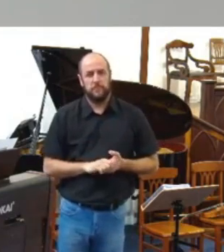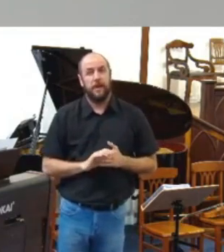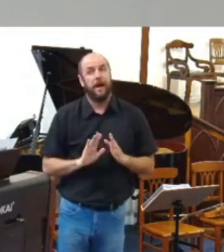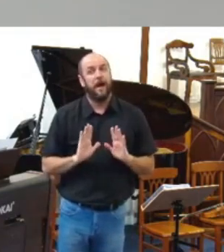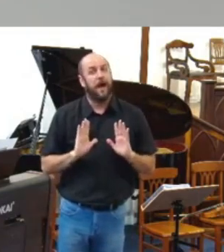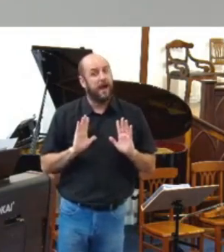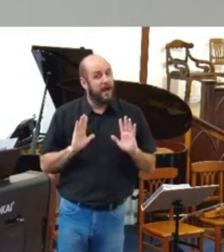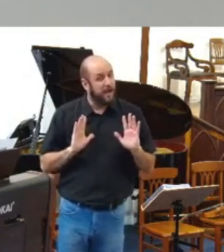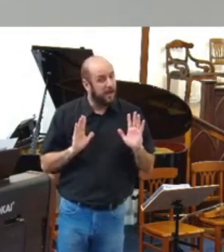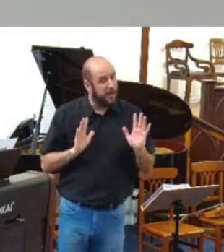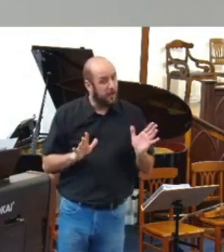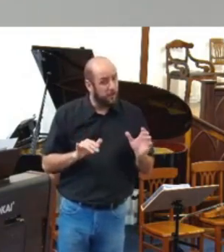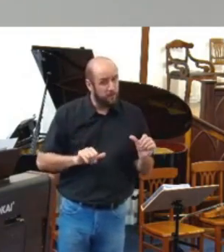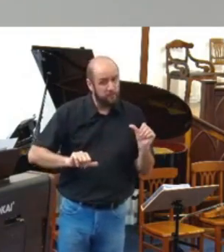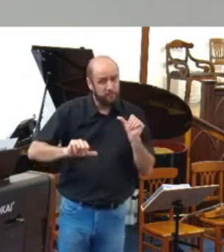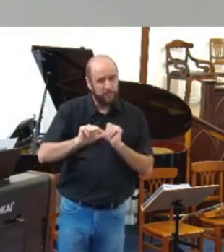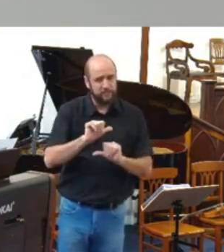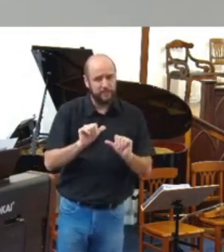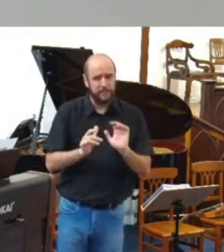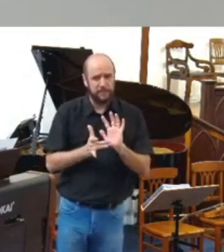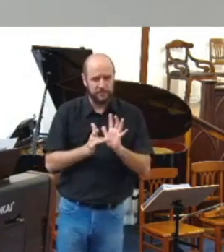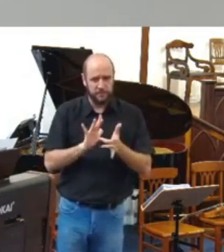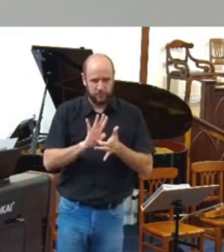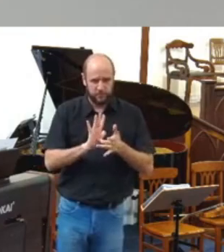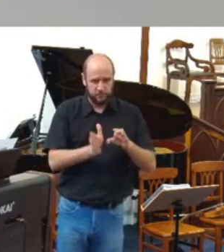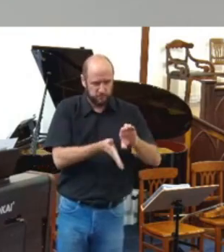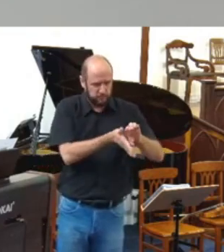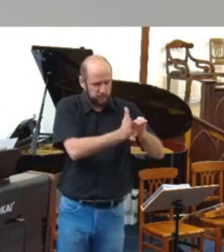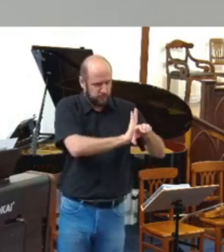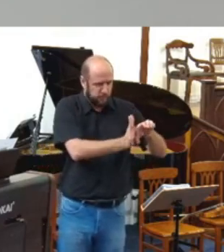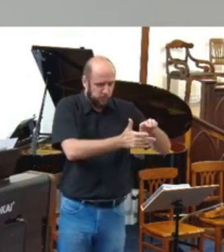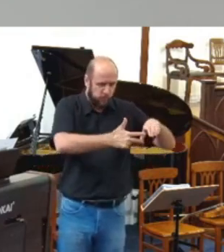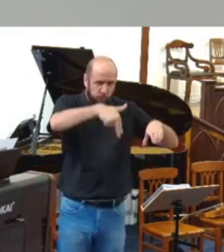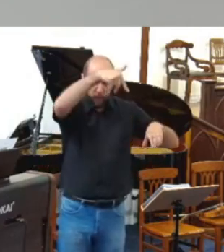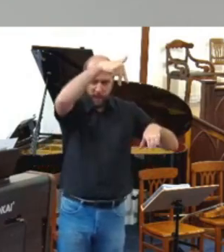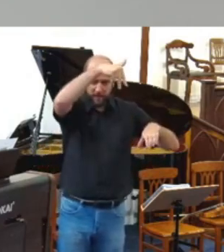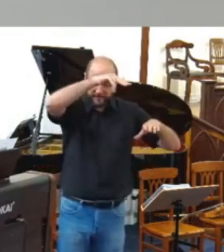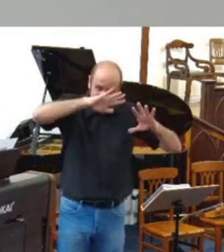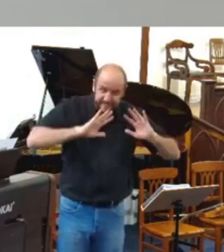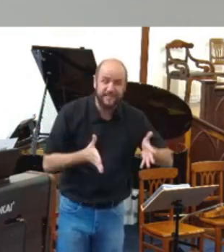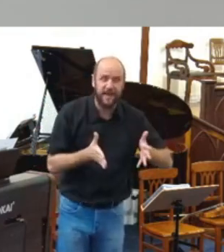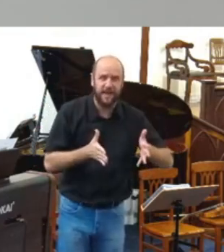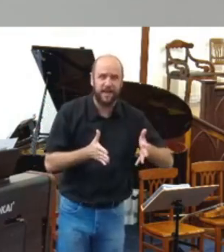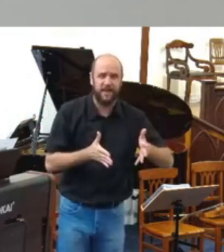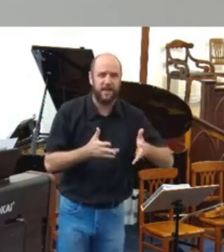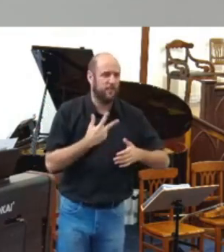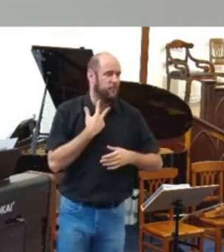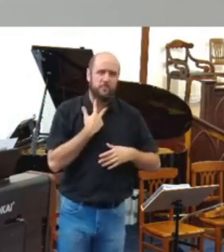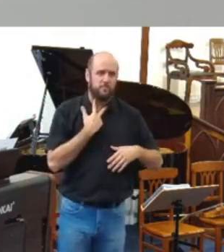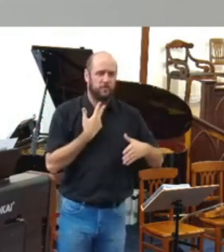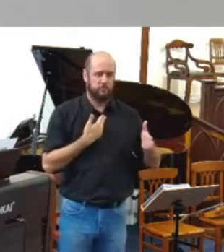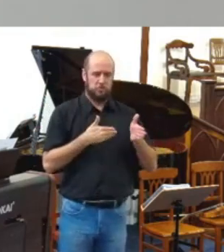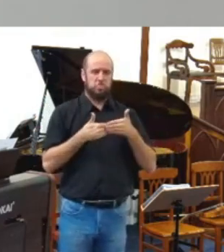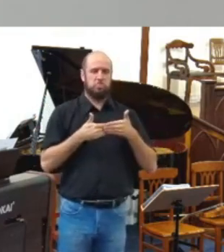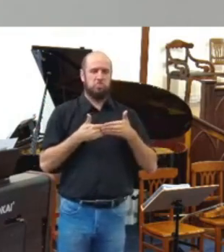Agora, se Ele ressuscitou, então aquela chave não pode continuar fechando a porta de onde você está